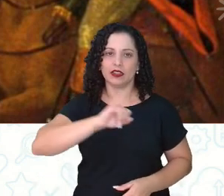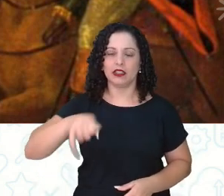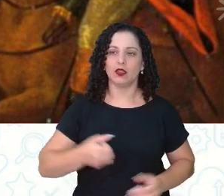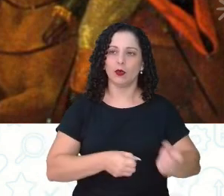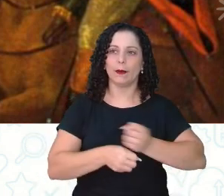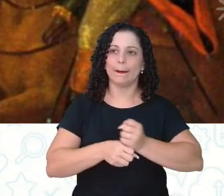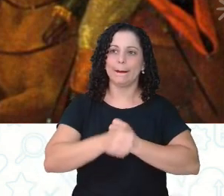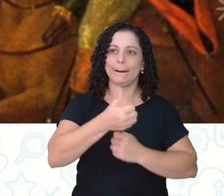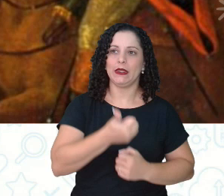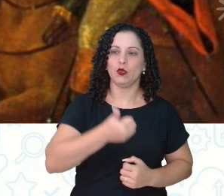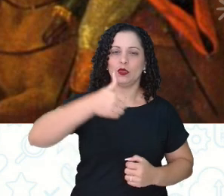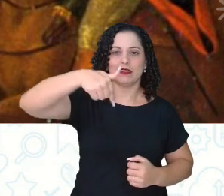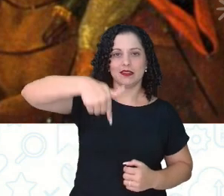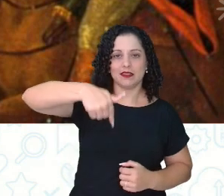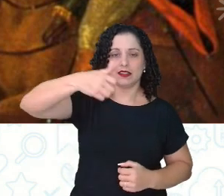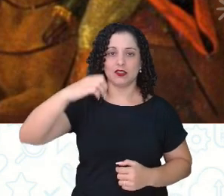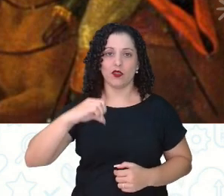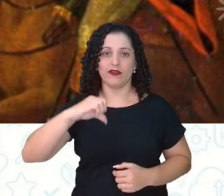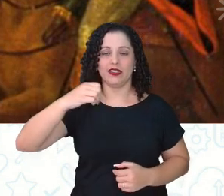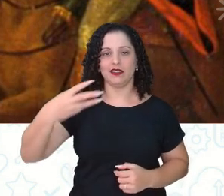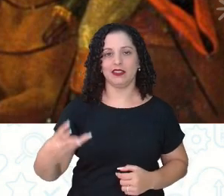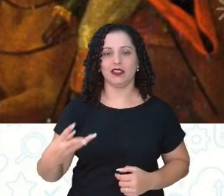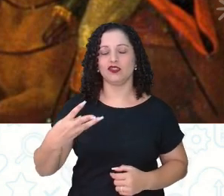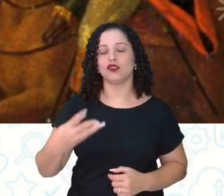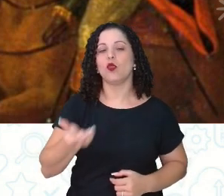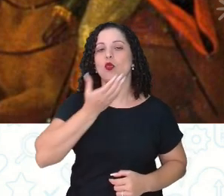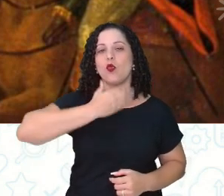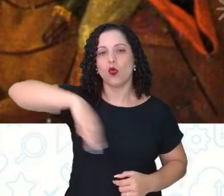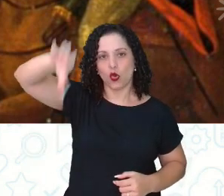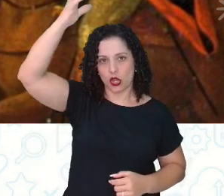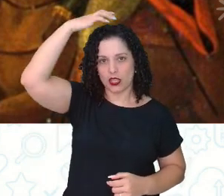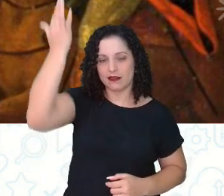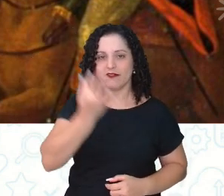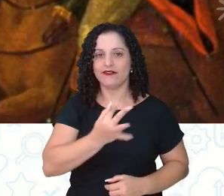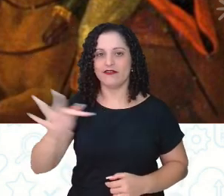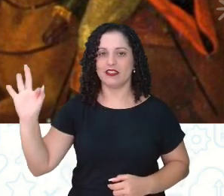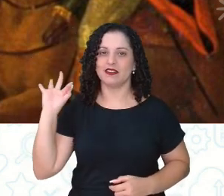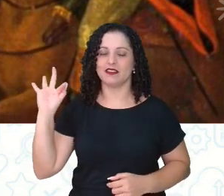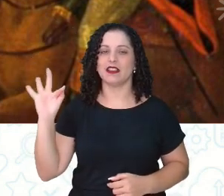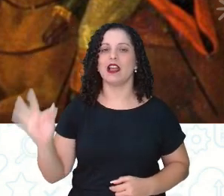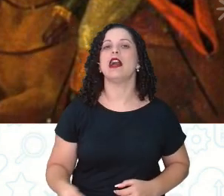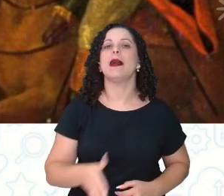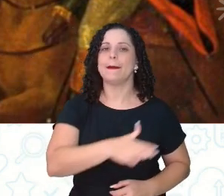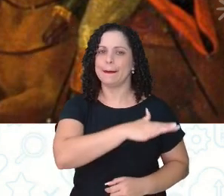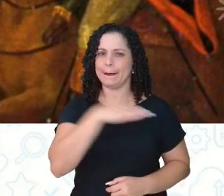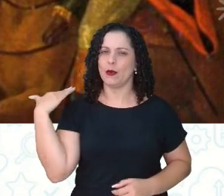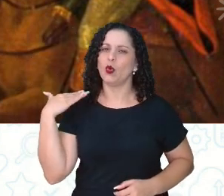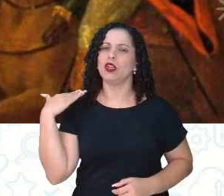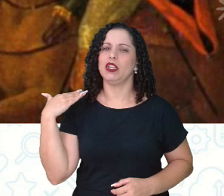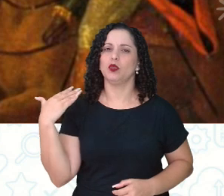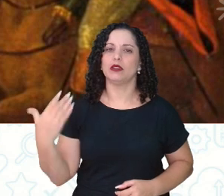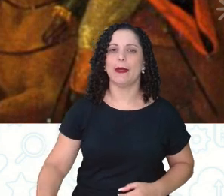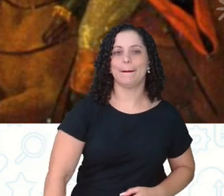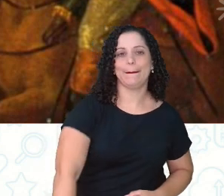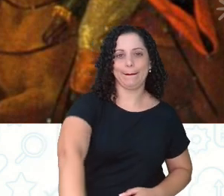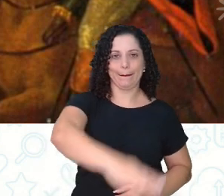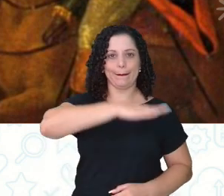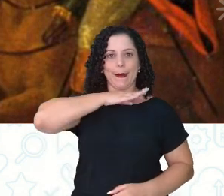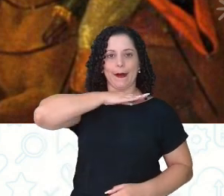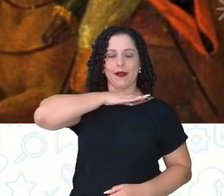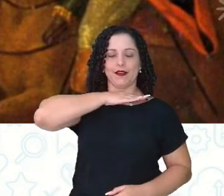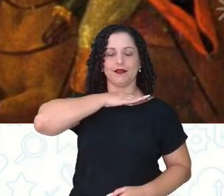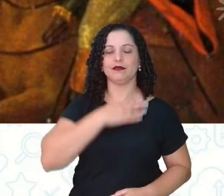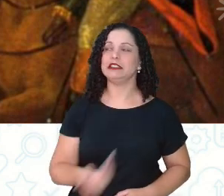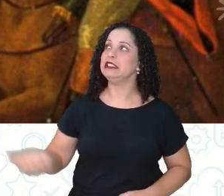da França era declarado culpado por traição e morto na guilhotina. E ele tentou, né, nesse